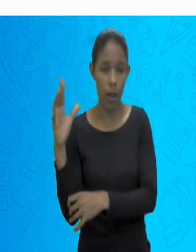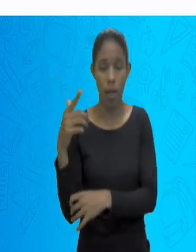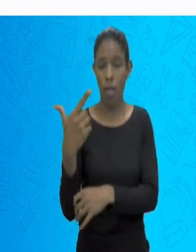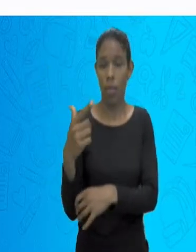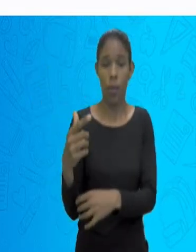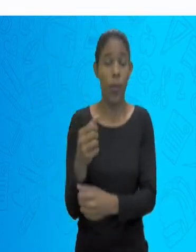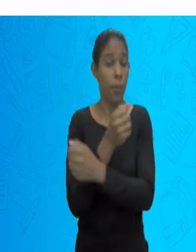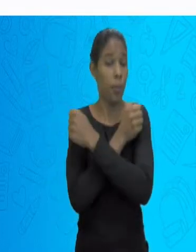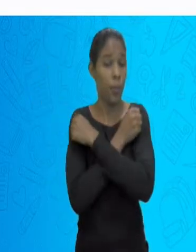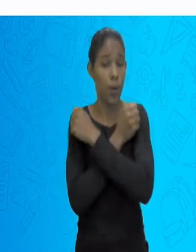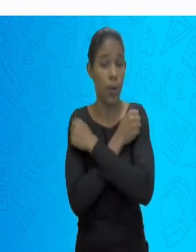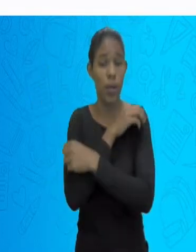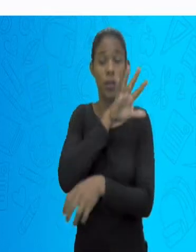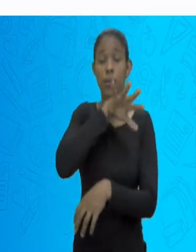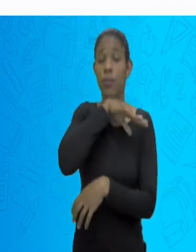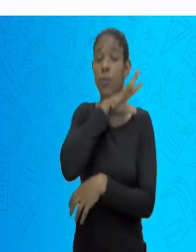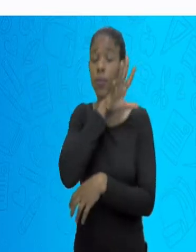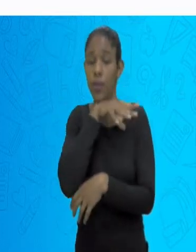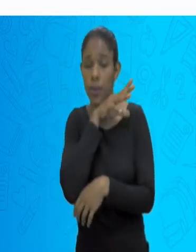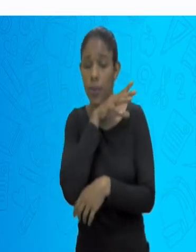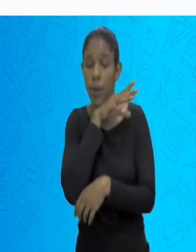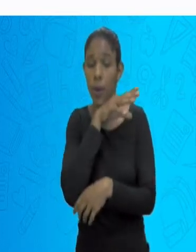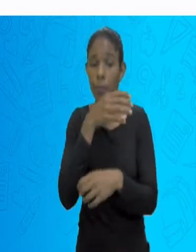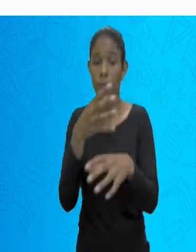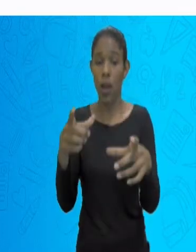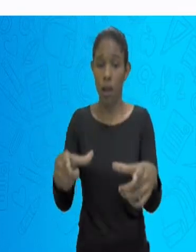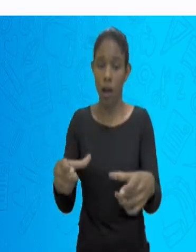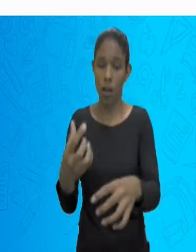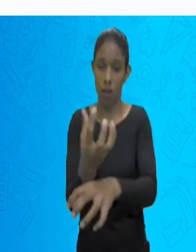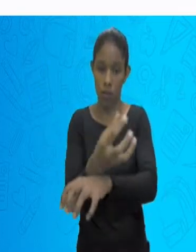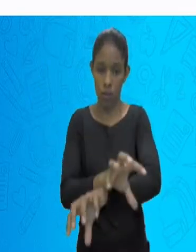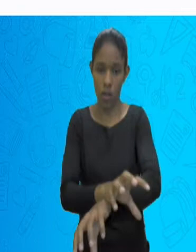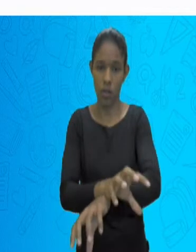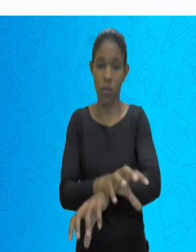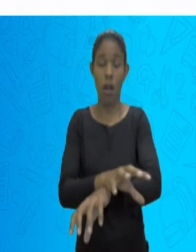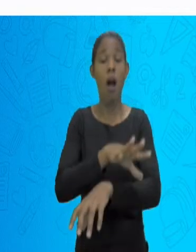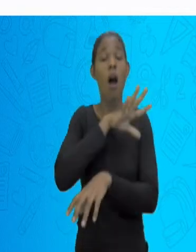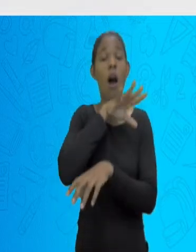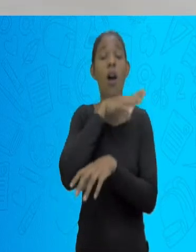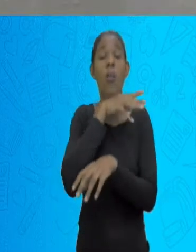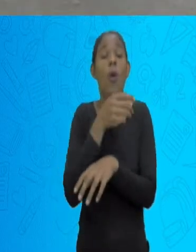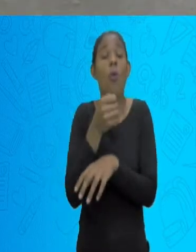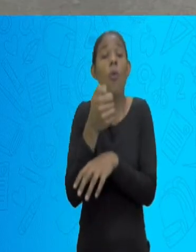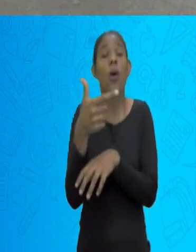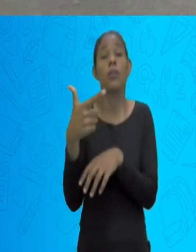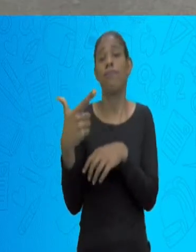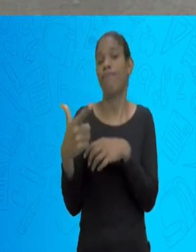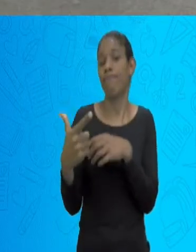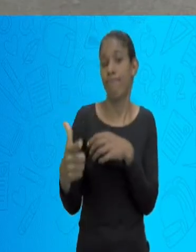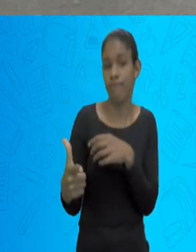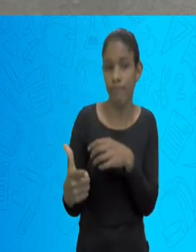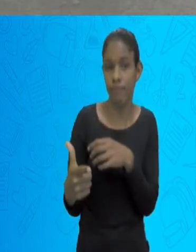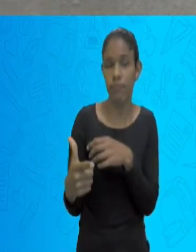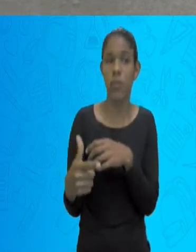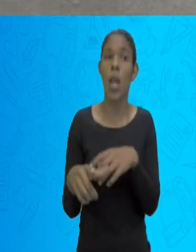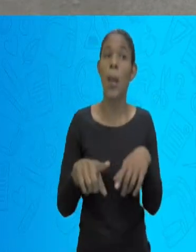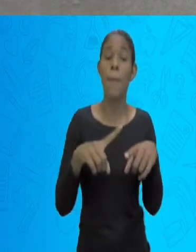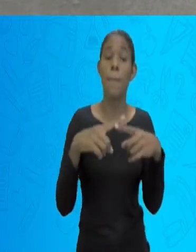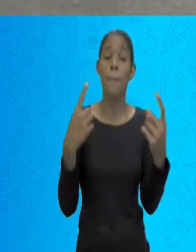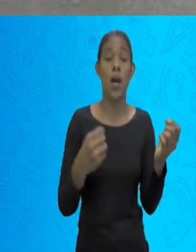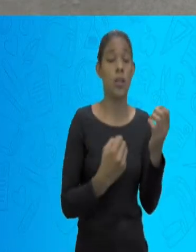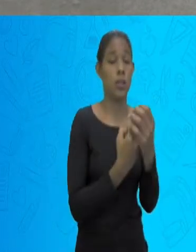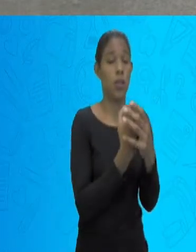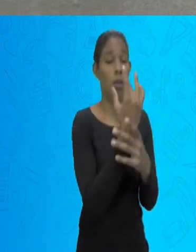proteção para os animais. Então, ali naquela paisagem, geralmente a gente não encontra animais. Aqui sim é diferente.